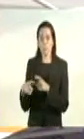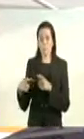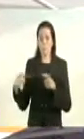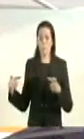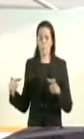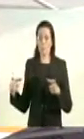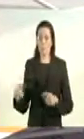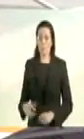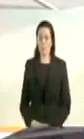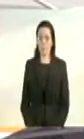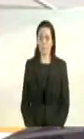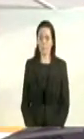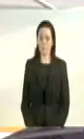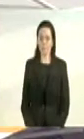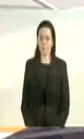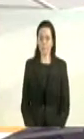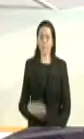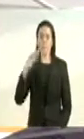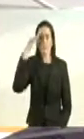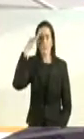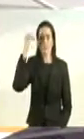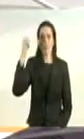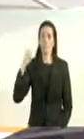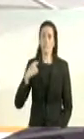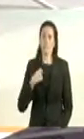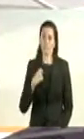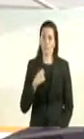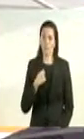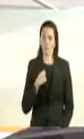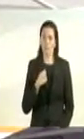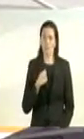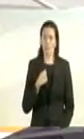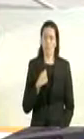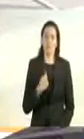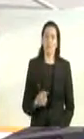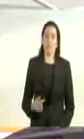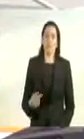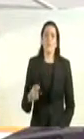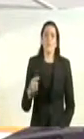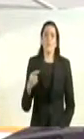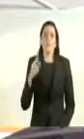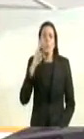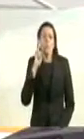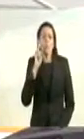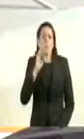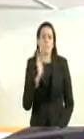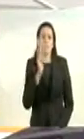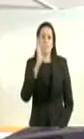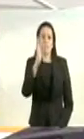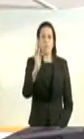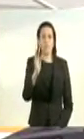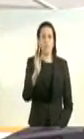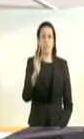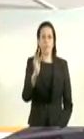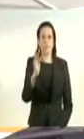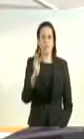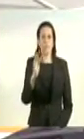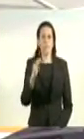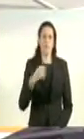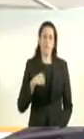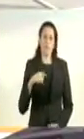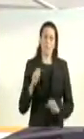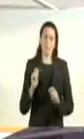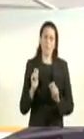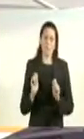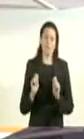sabe que eu estou aqui para olhar para frente, ameaçar e dizer que nós vamos ter que rever o passado. Pode rever. Deputado